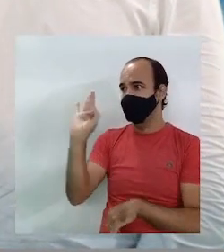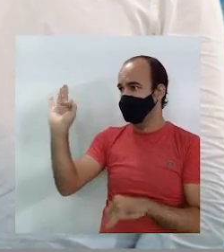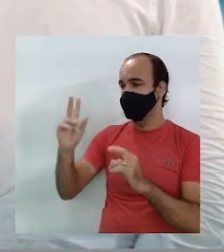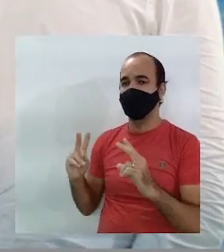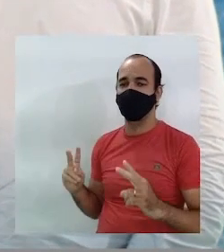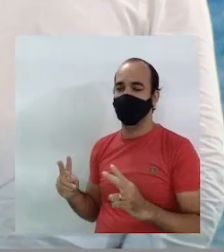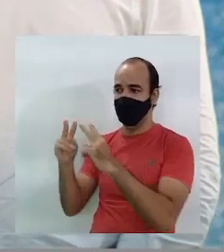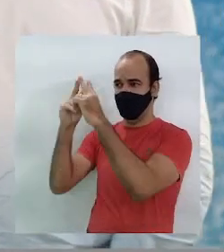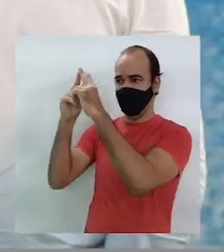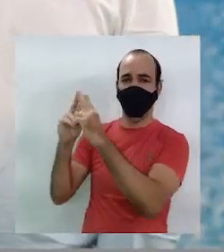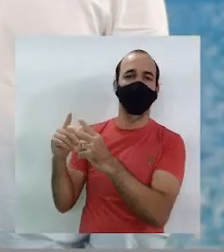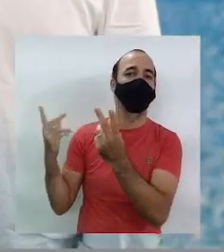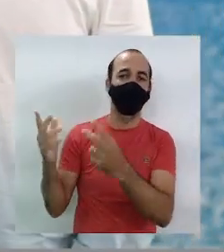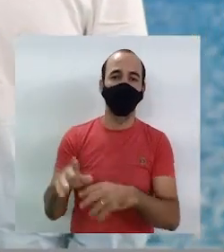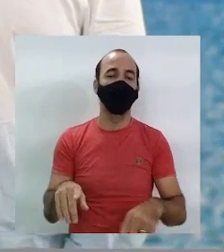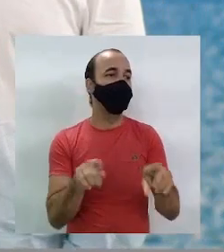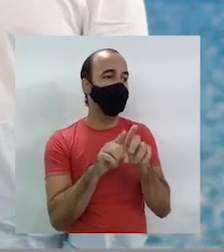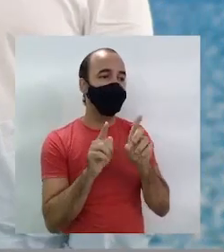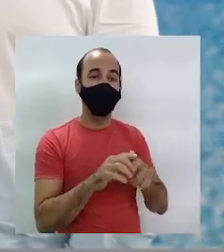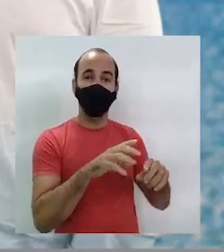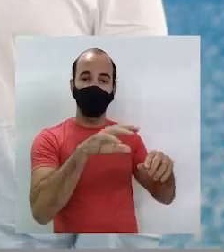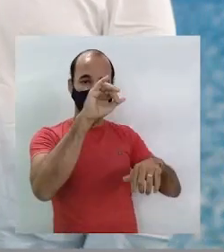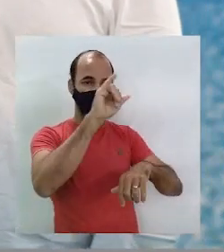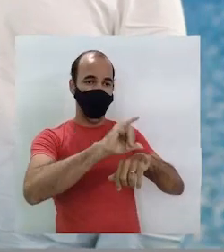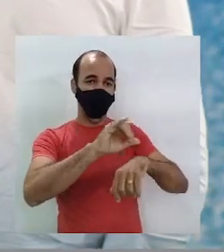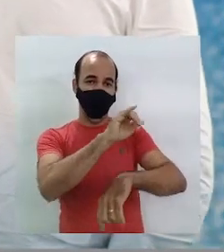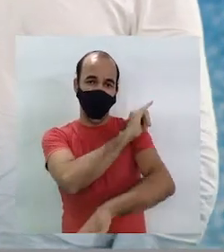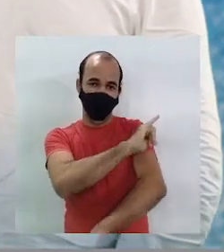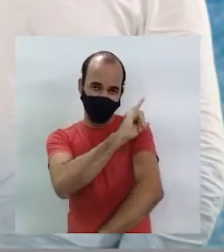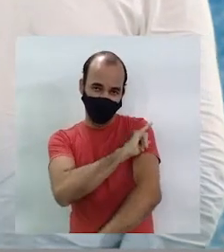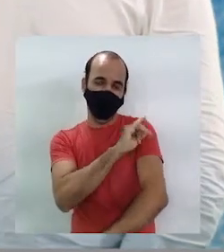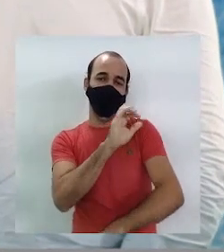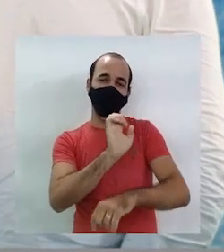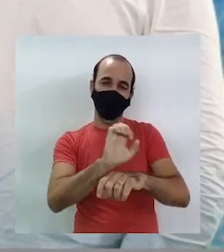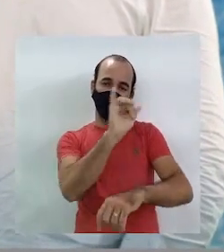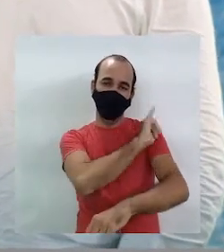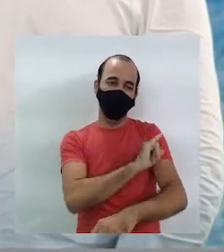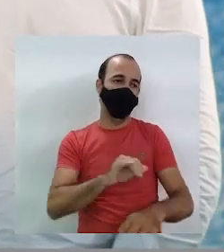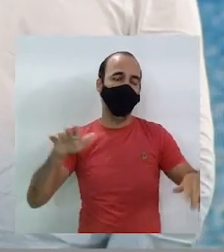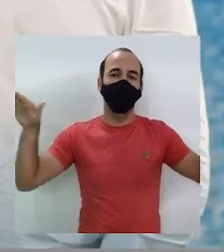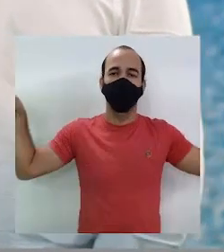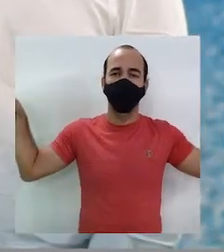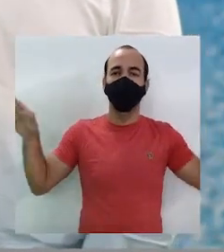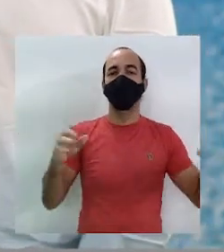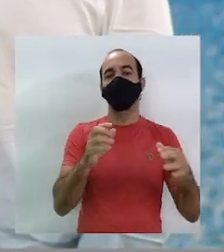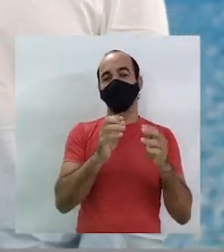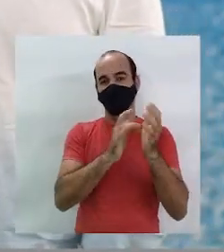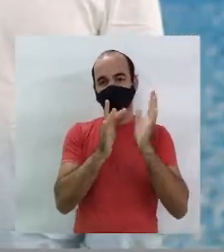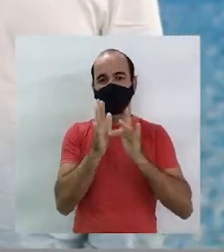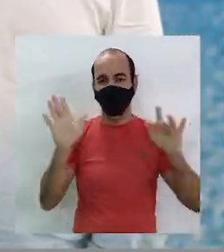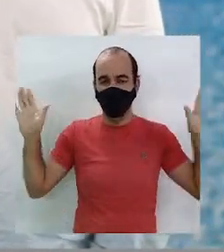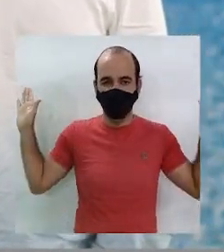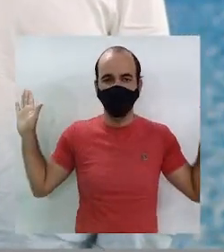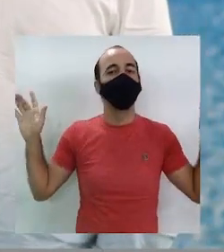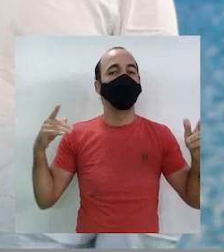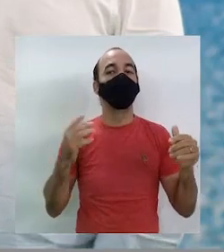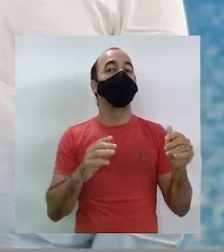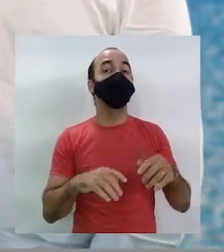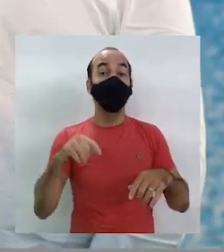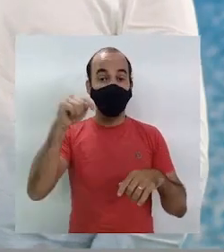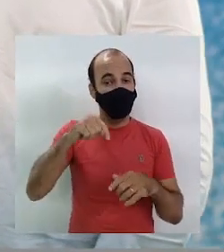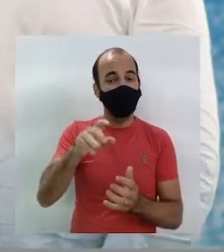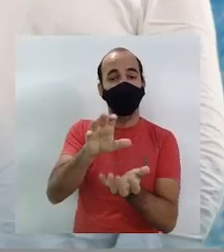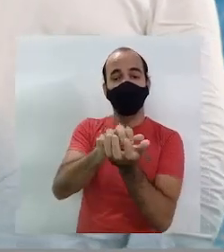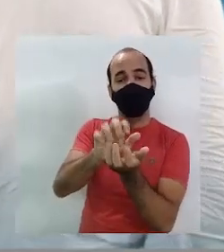Cristo, né, do Rio de Janeiro, e a Torre de Cristal, né, a Torre de Cristal aqui em Pernambuco, não é isso? Sim. E lembrar que o nosso